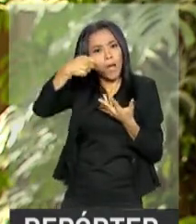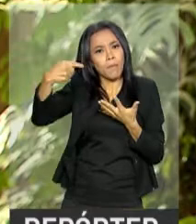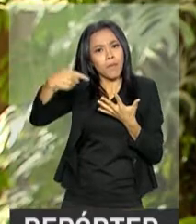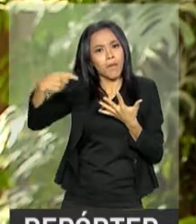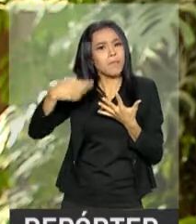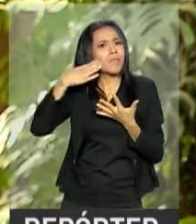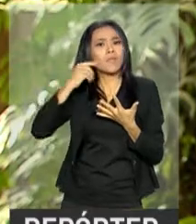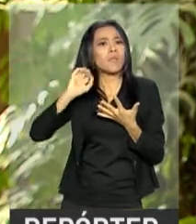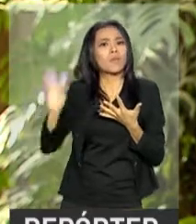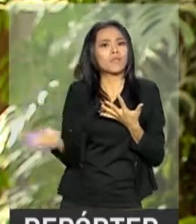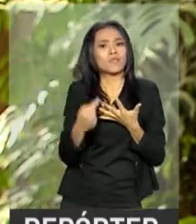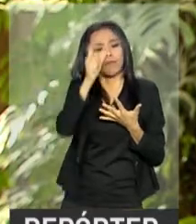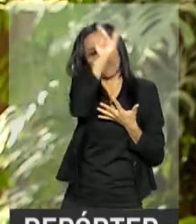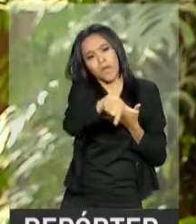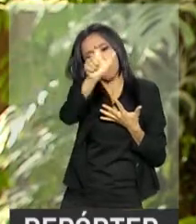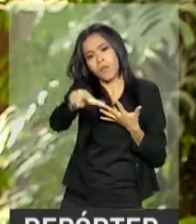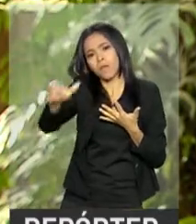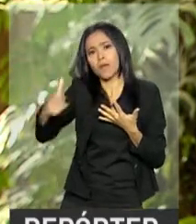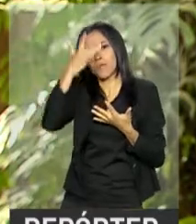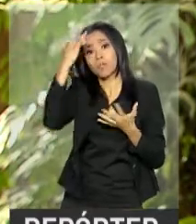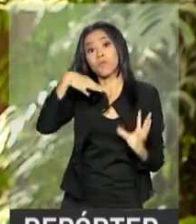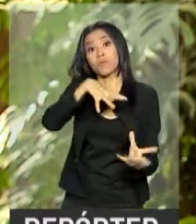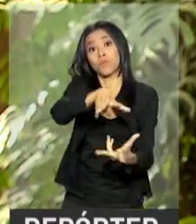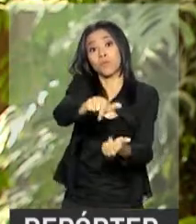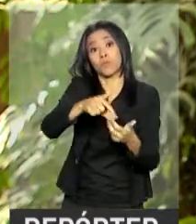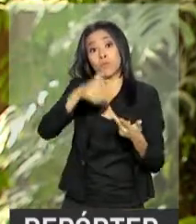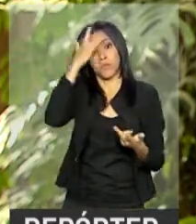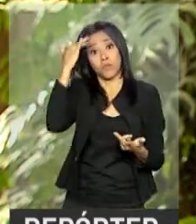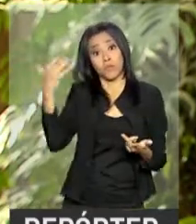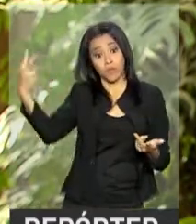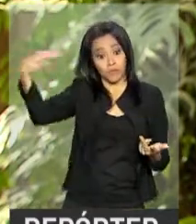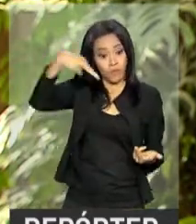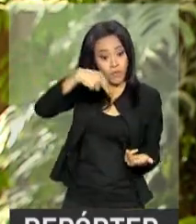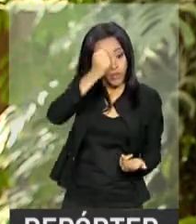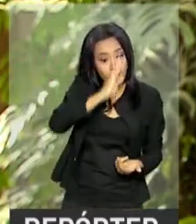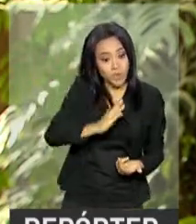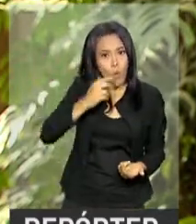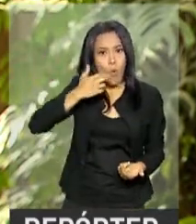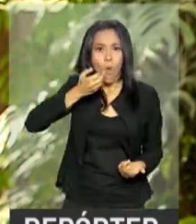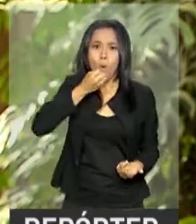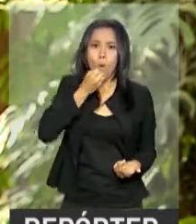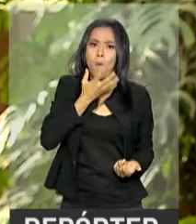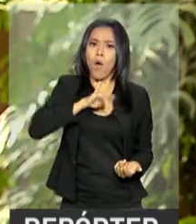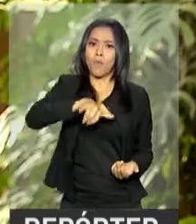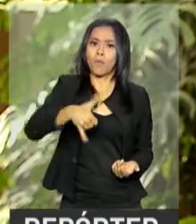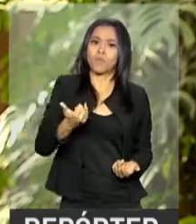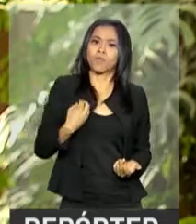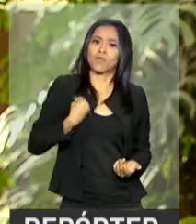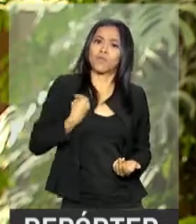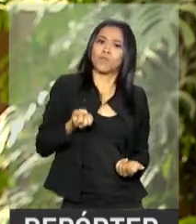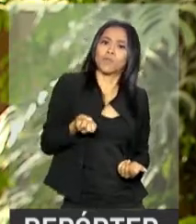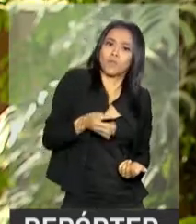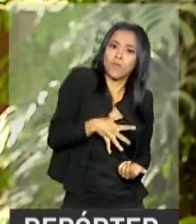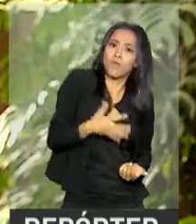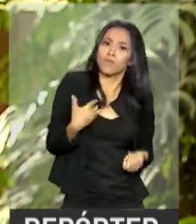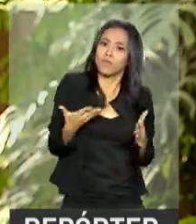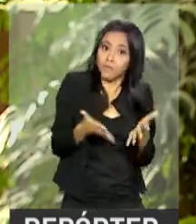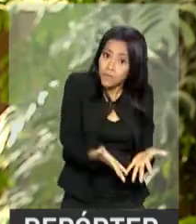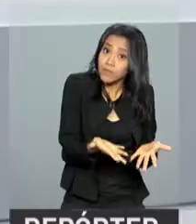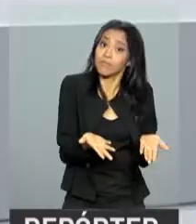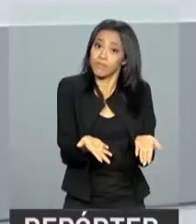com várias pessoas no mundo pessoas que estão vendo no brasil uma oportunidade de uma vida nova e fazer parte